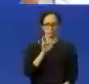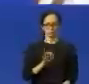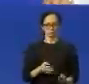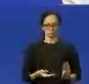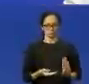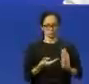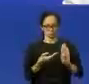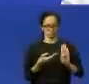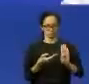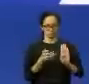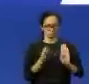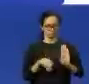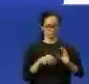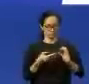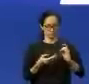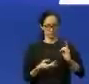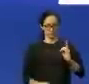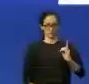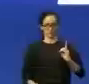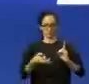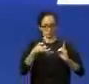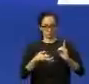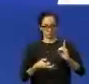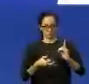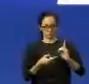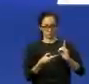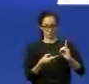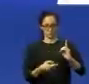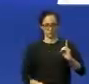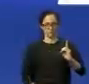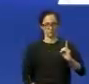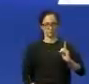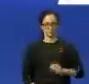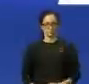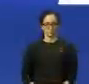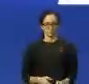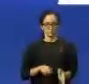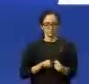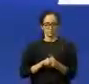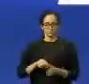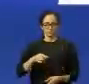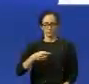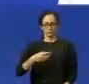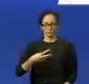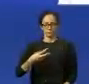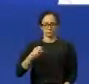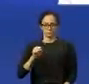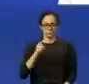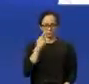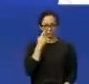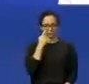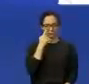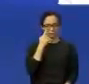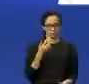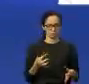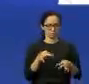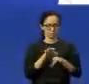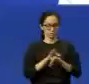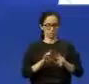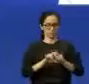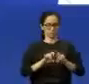bom? Questão número 138. Ela dá uma formulinha aí que dá a intensidade